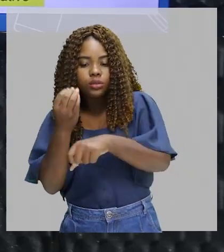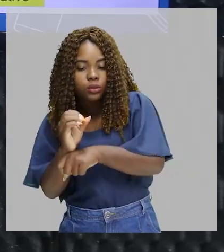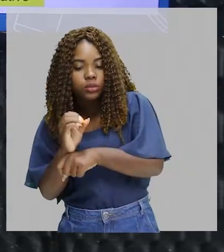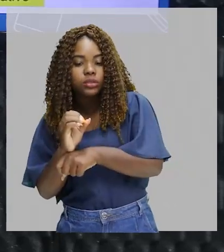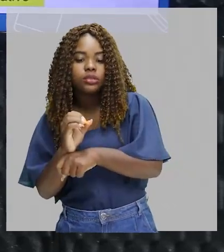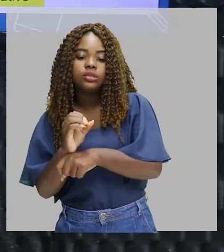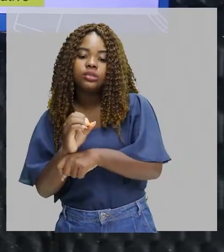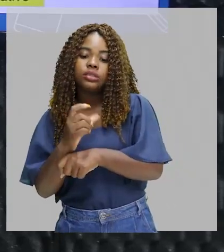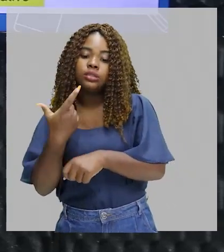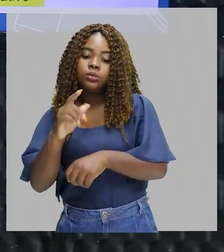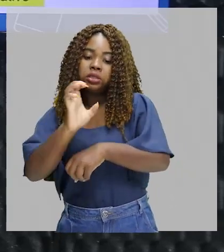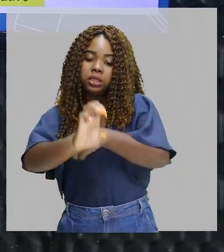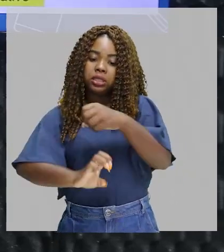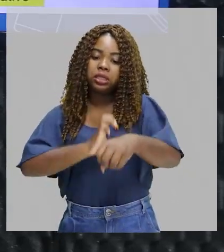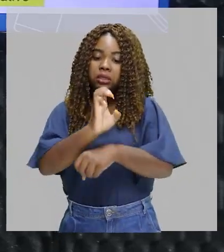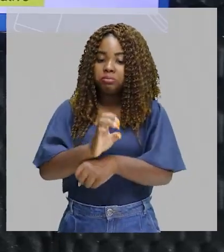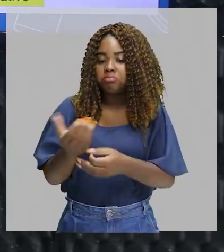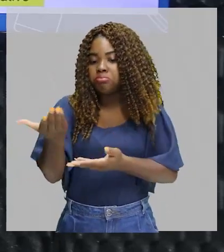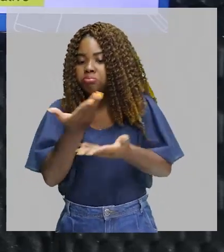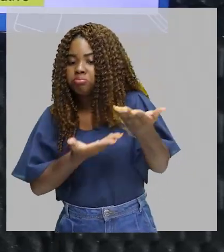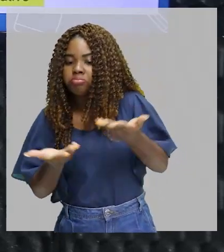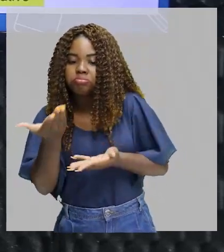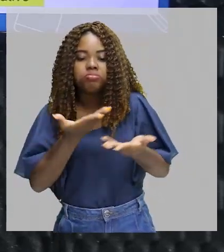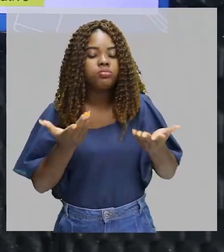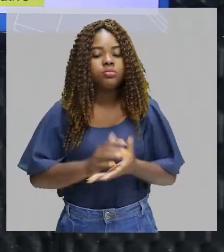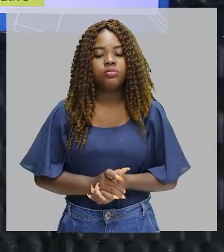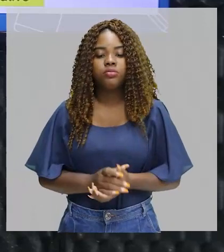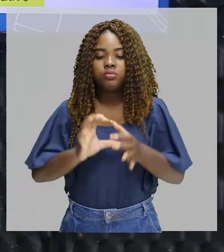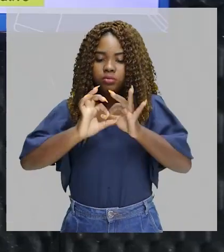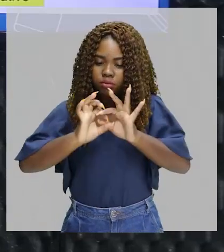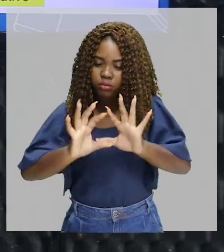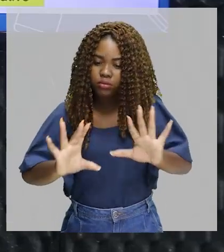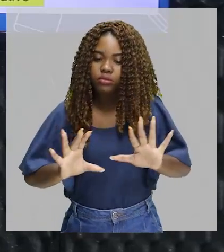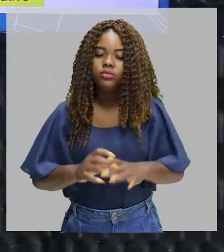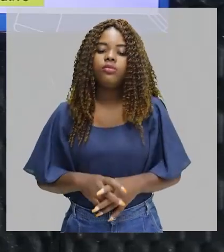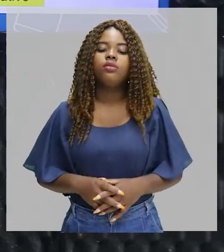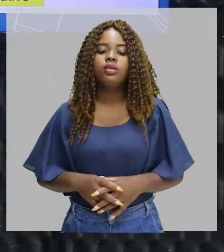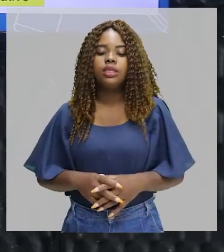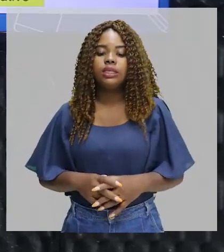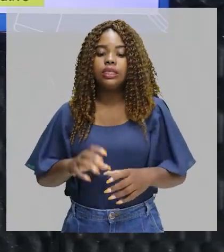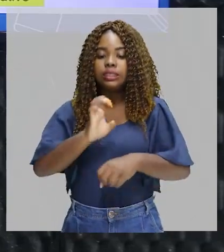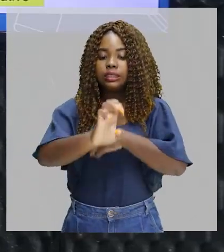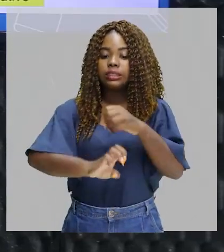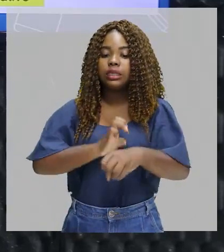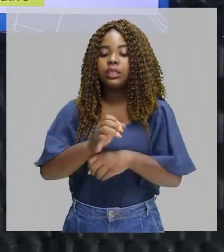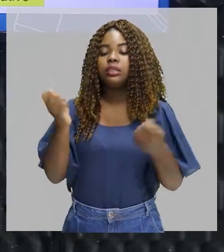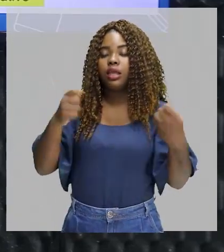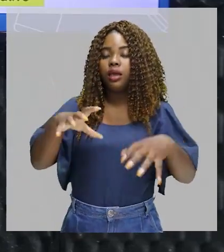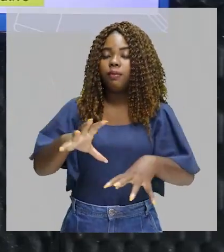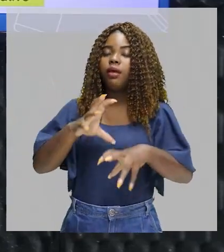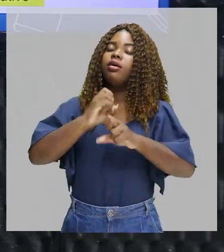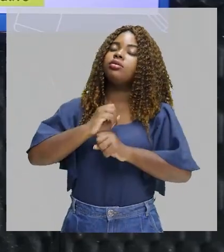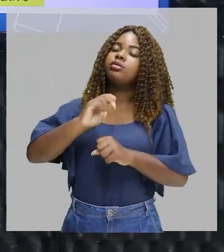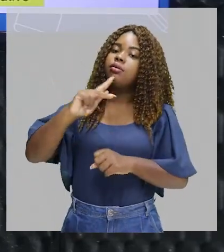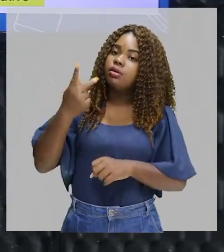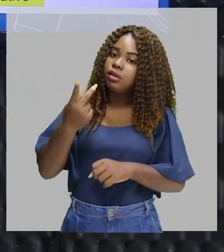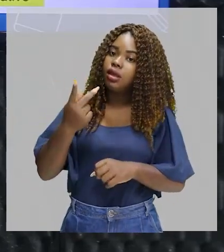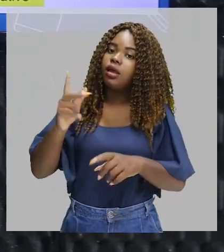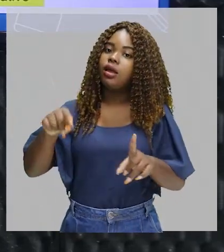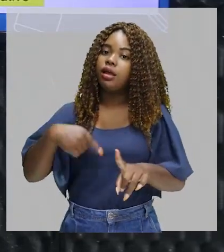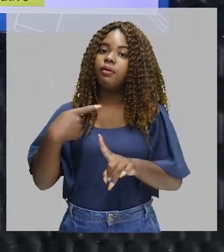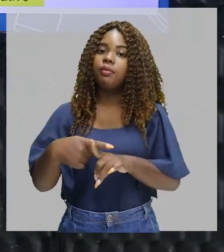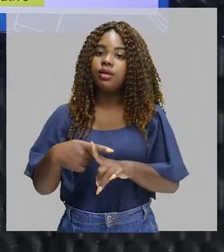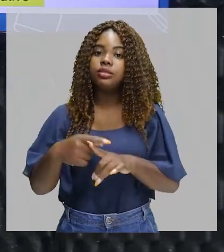elétrons não compartilhados, tudo bem? Esses pares de elétrons podem receber o H+ que